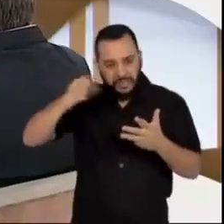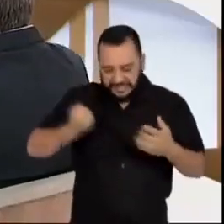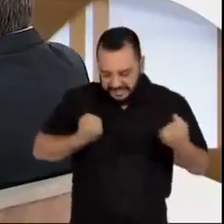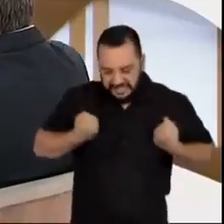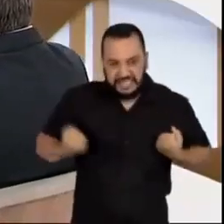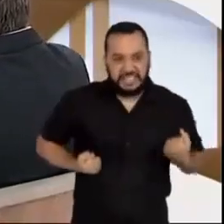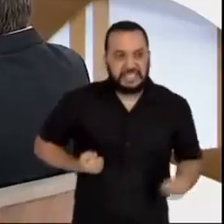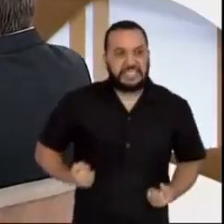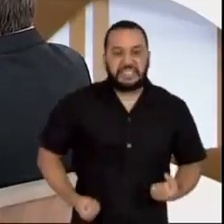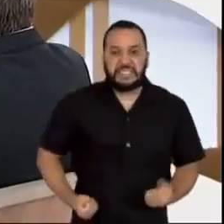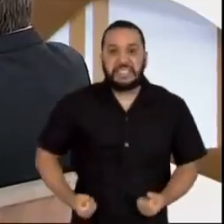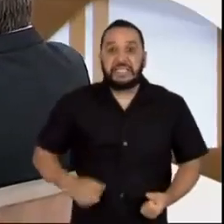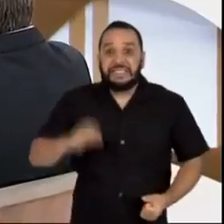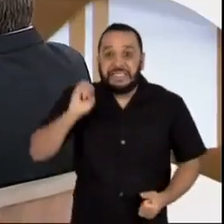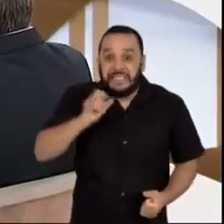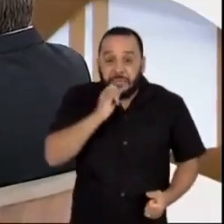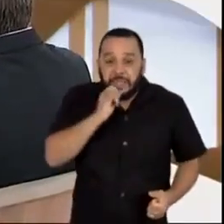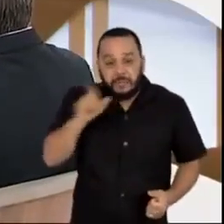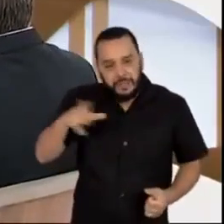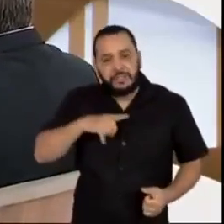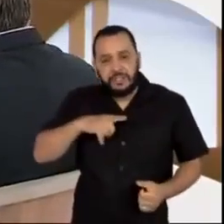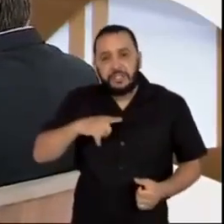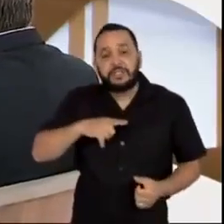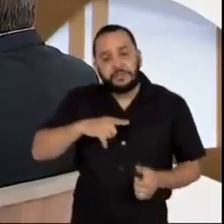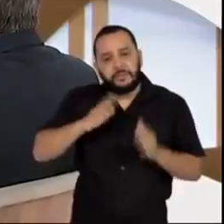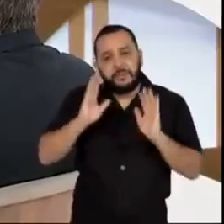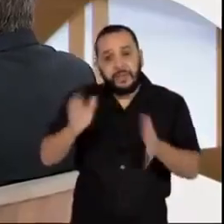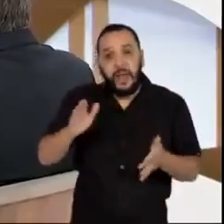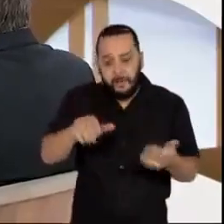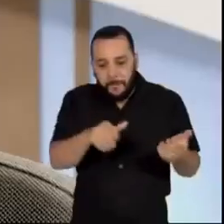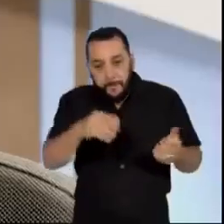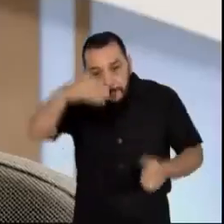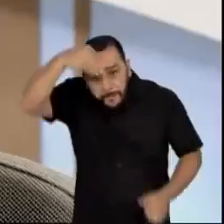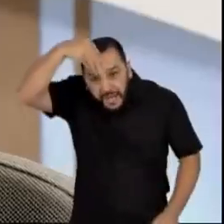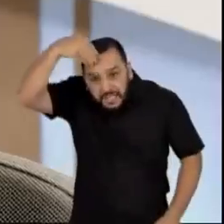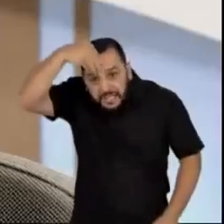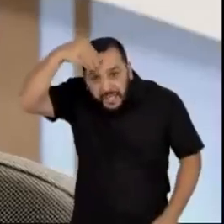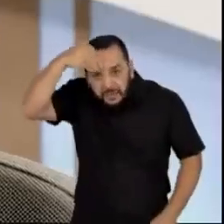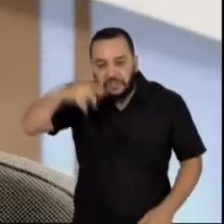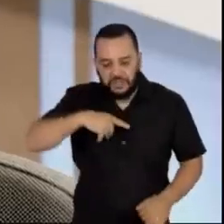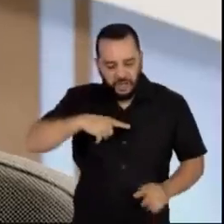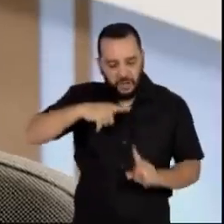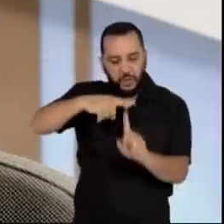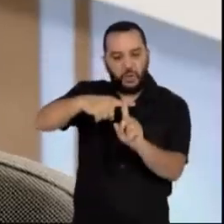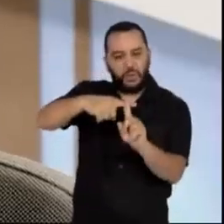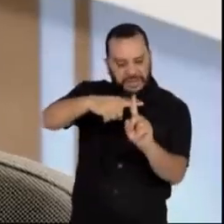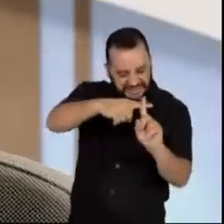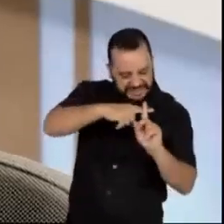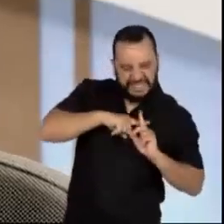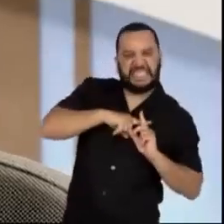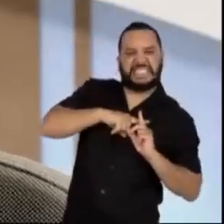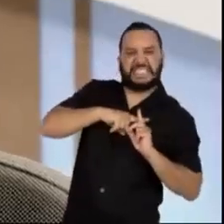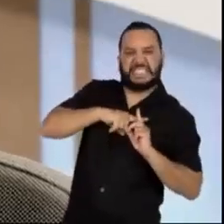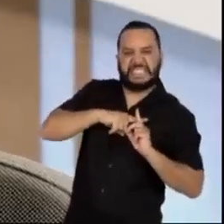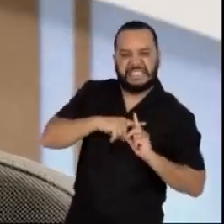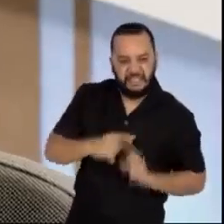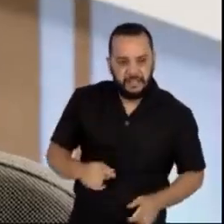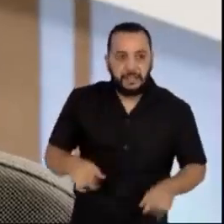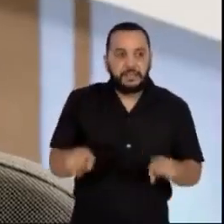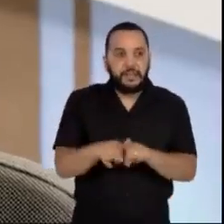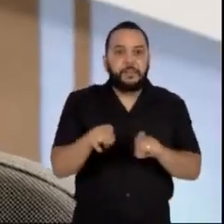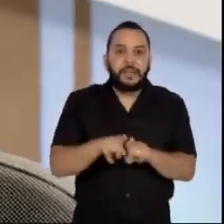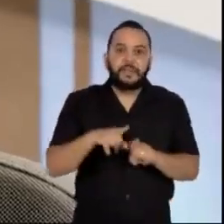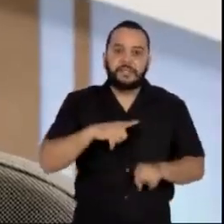ele era batizado ele recebeu uma cruz na forma de ferro quente e chegaram à América 10 milhões